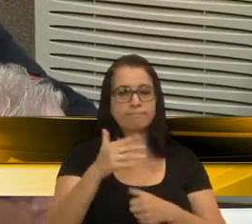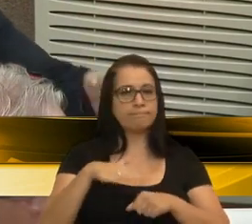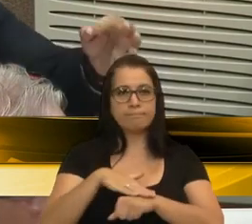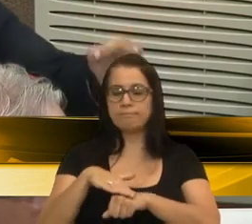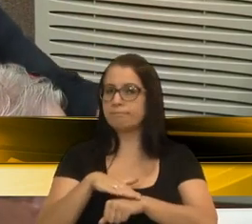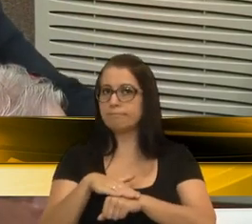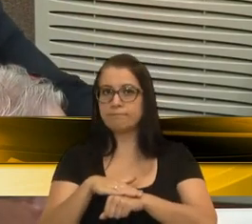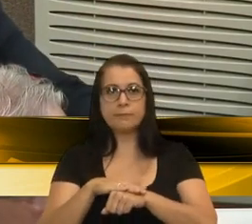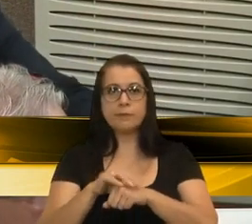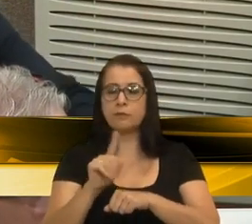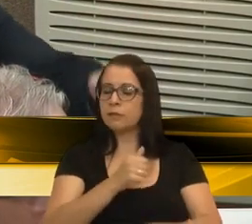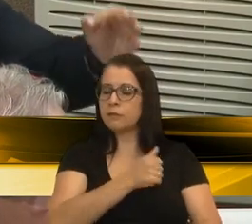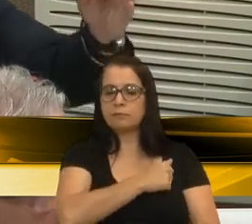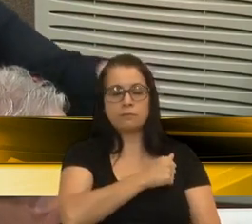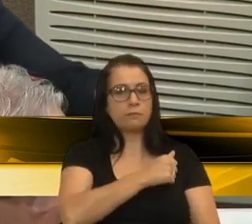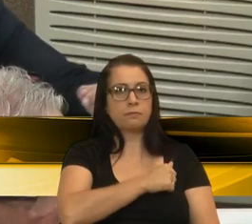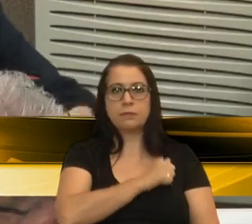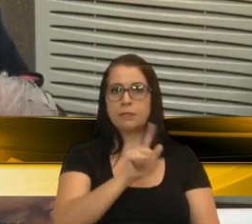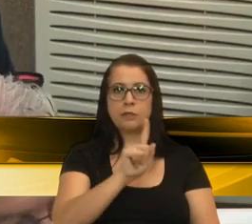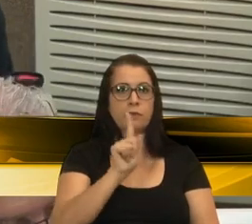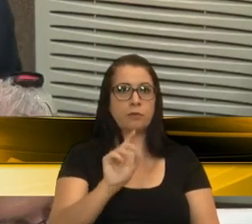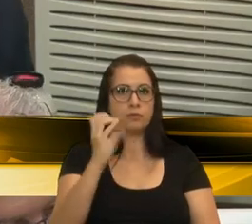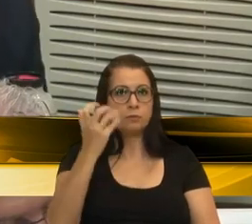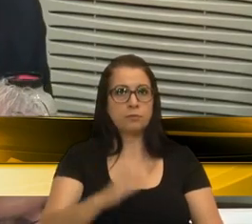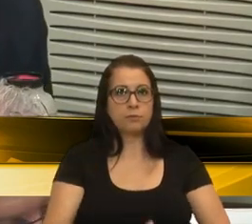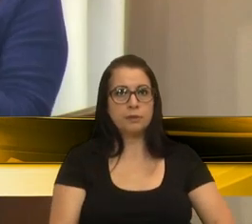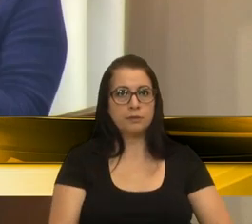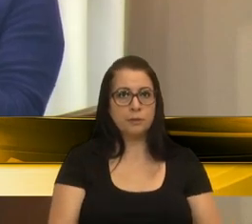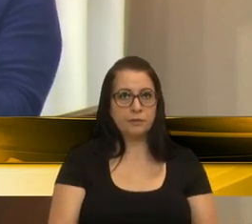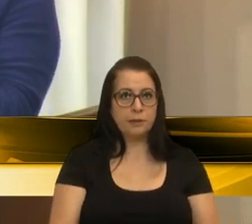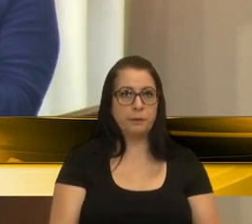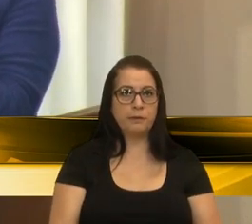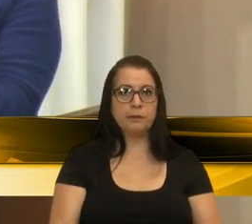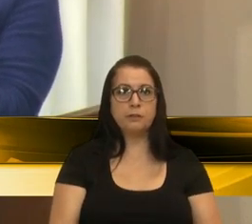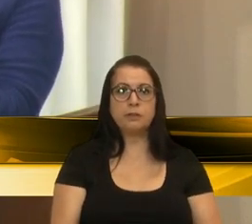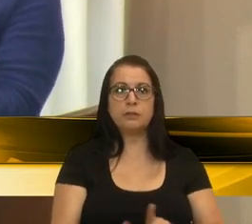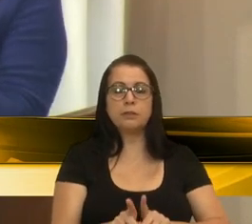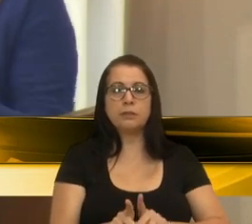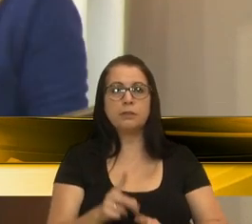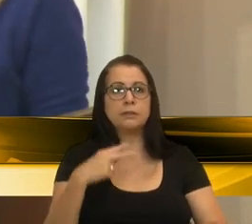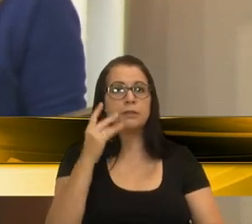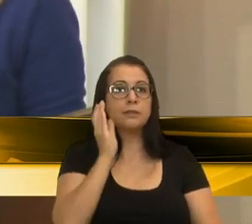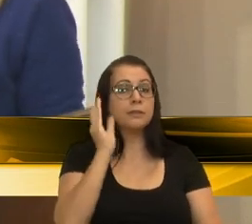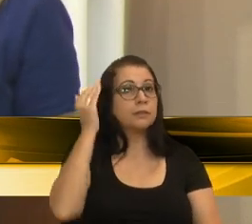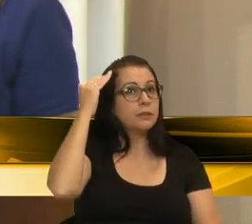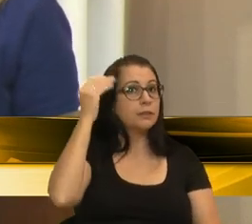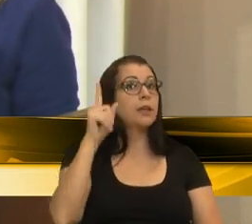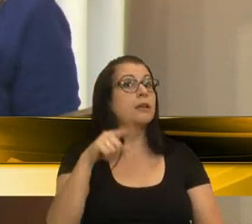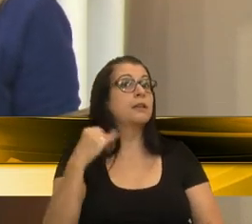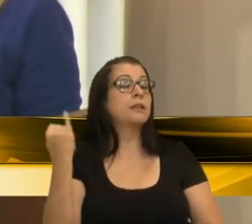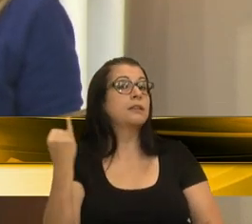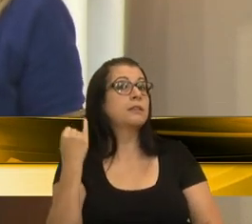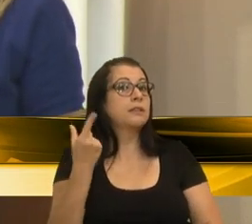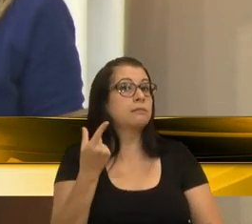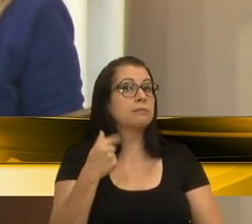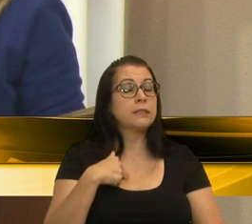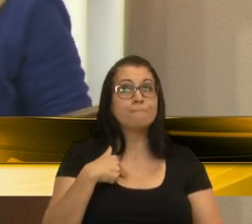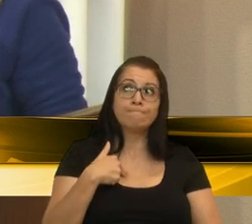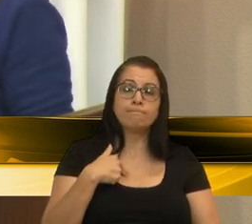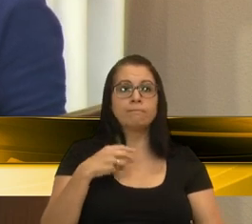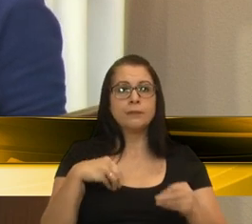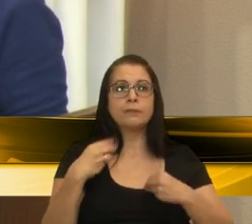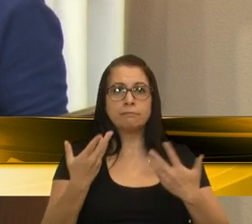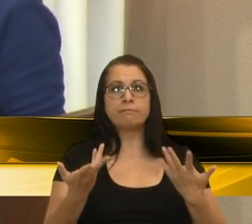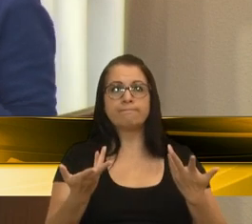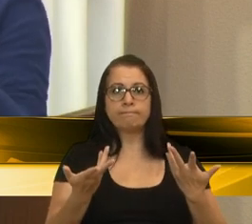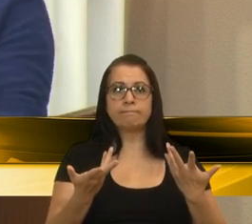diálogo, não vai ter humildade e não vai acontecer. Vereador Felipe, é bem importante, eu senti assim,